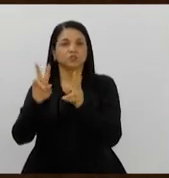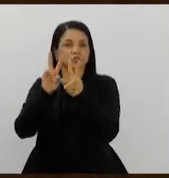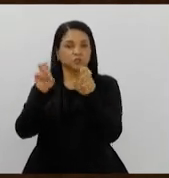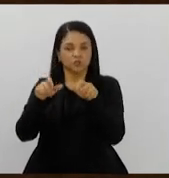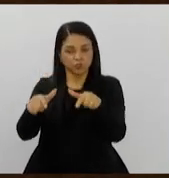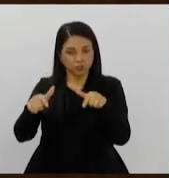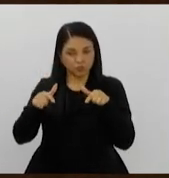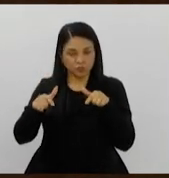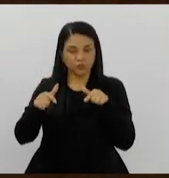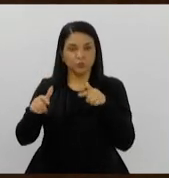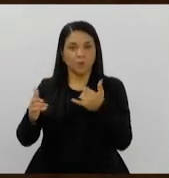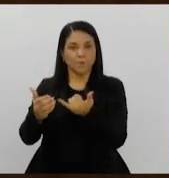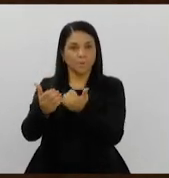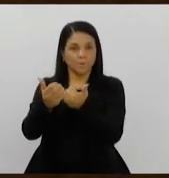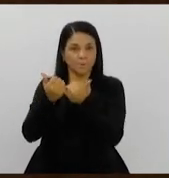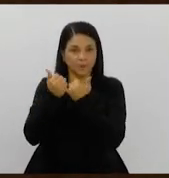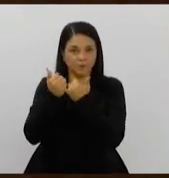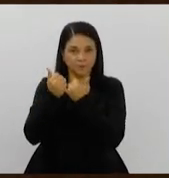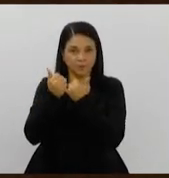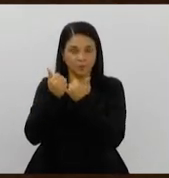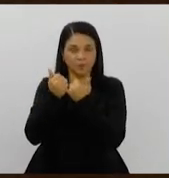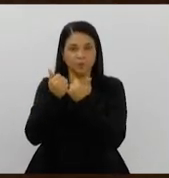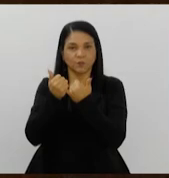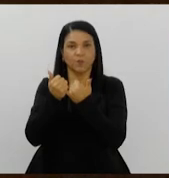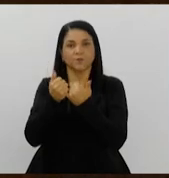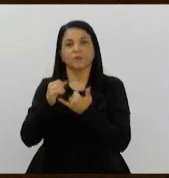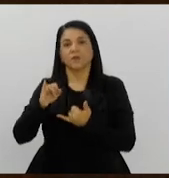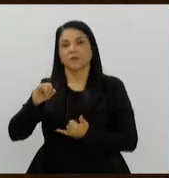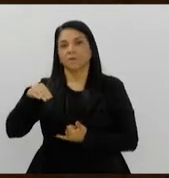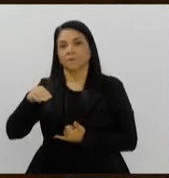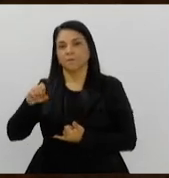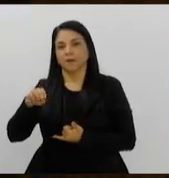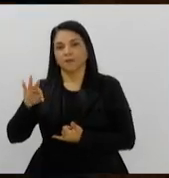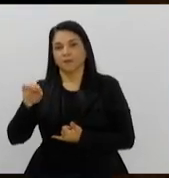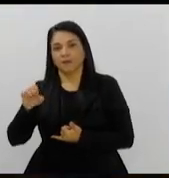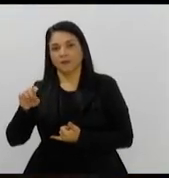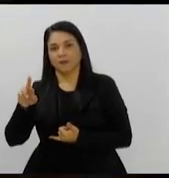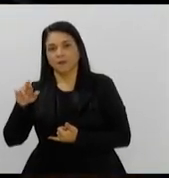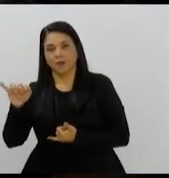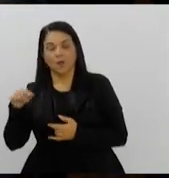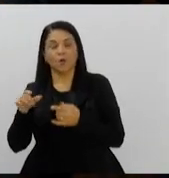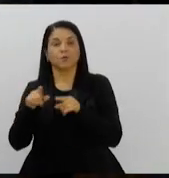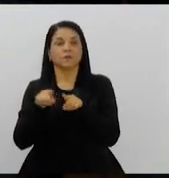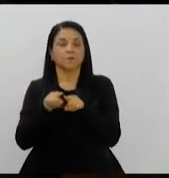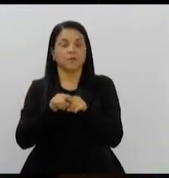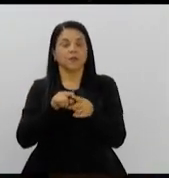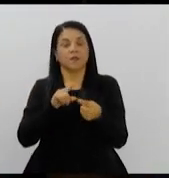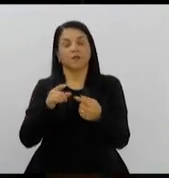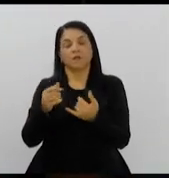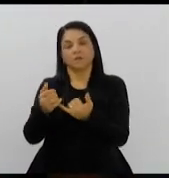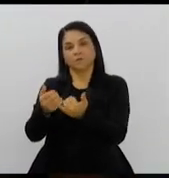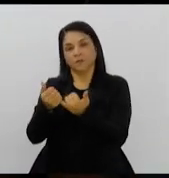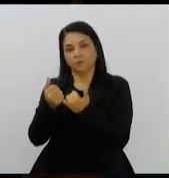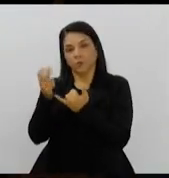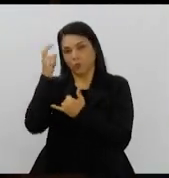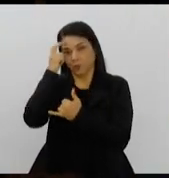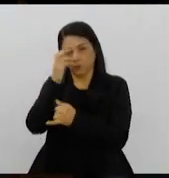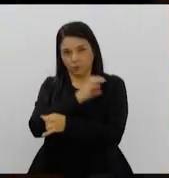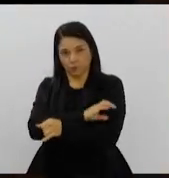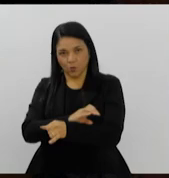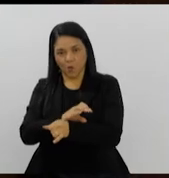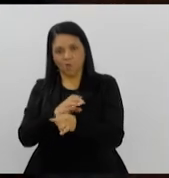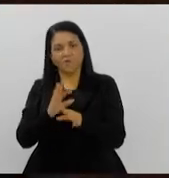patrimônio imaterial e patrimônio cultural, E nós, então, fizemos uma